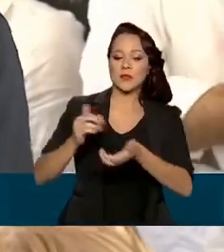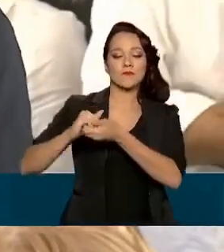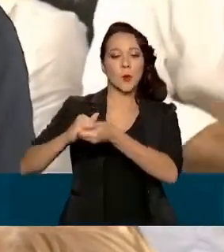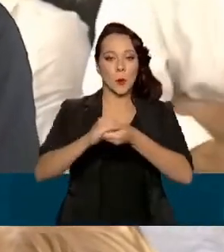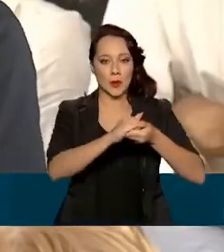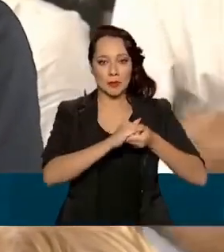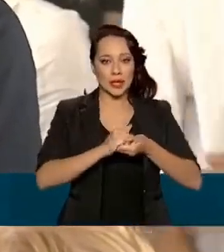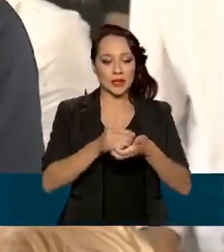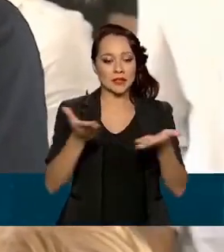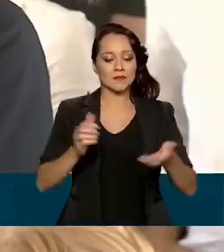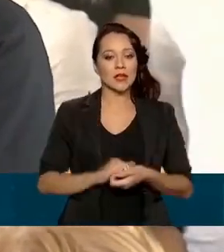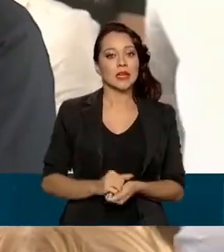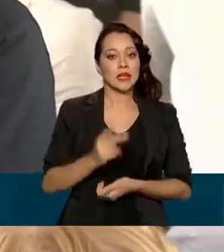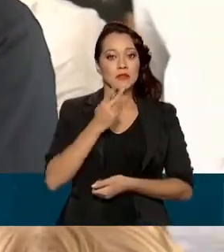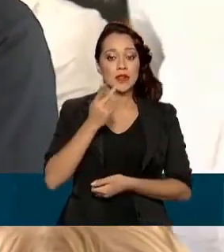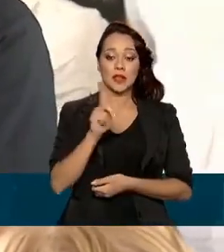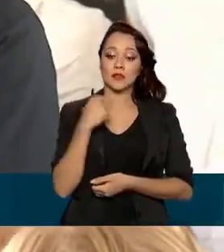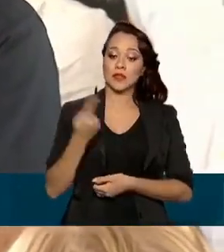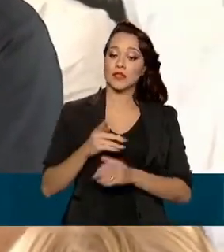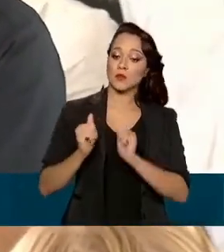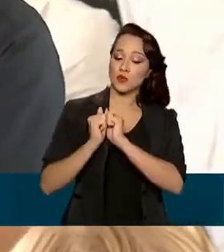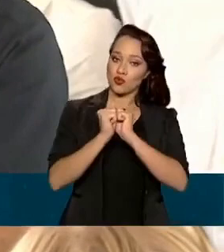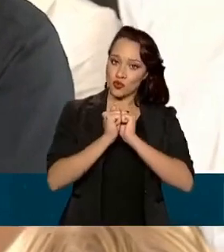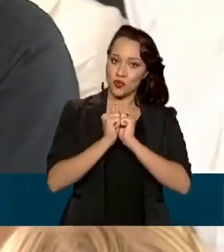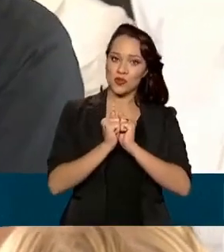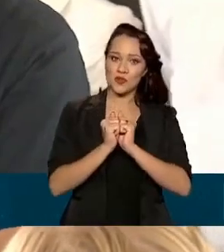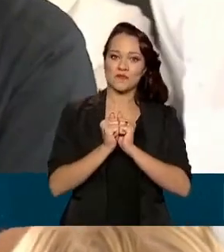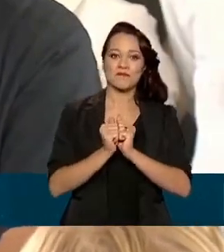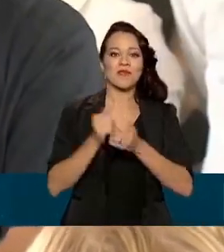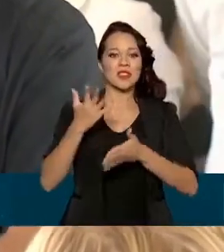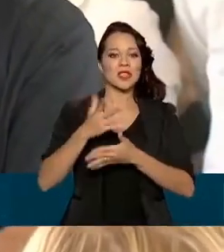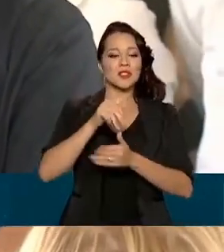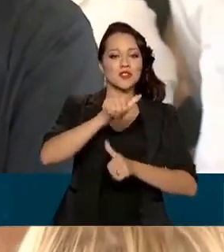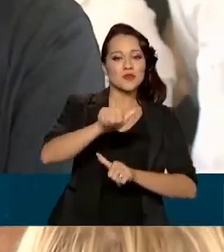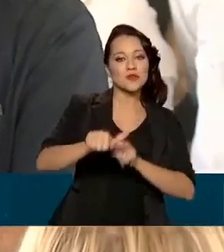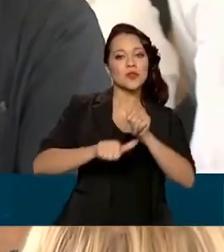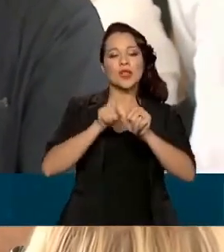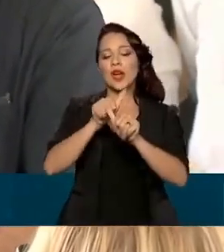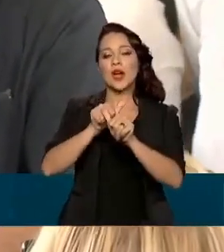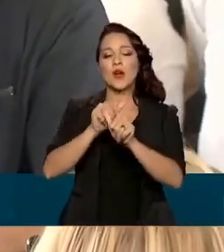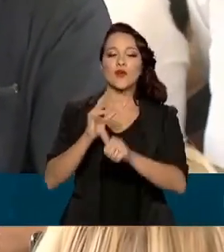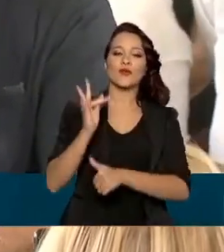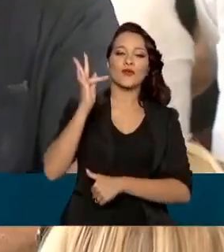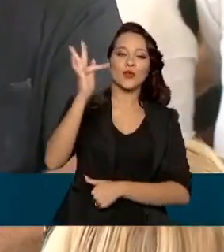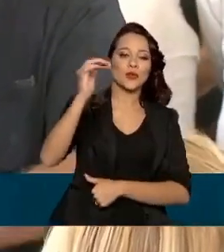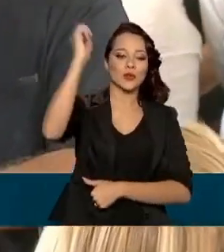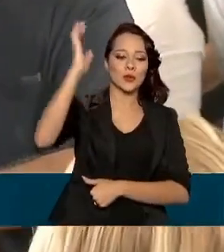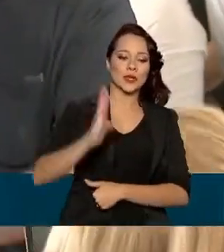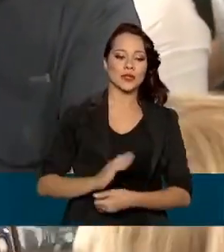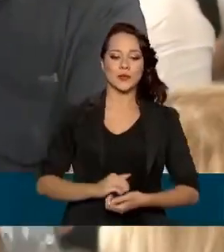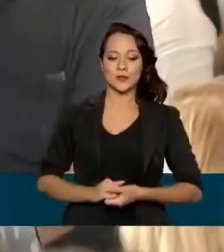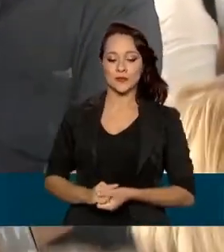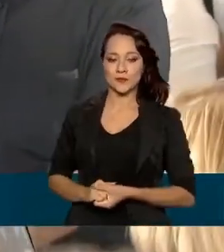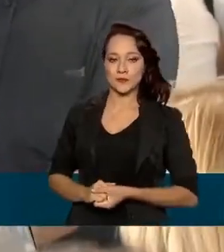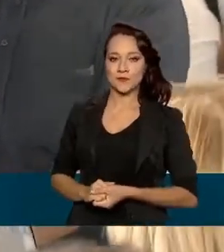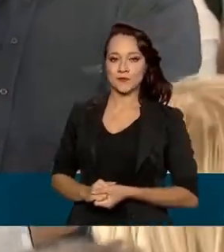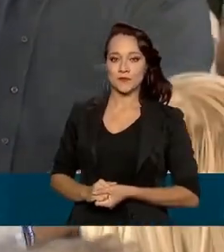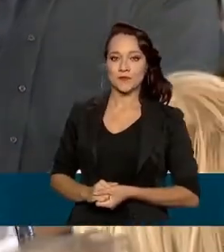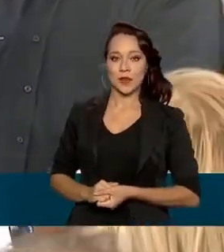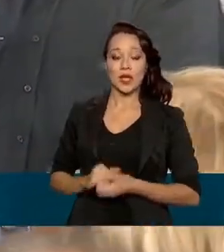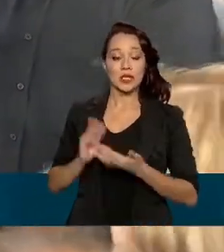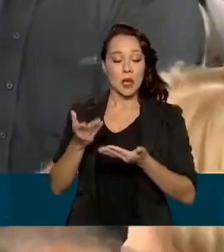cumprimento e dizer que estamos juntos nessa empreitada de mudar o destino do nosso Brasil. Indo para a